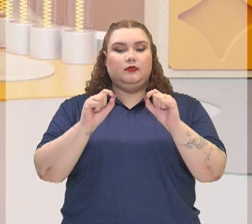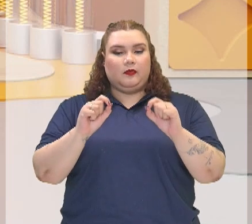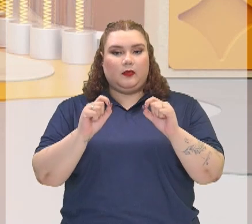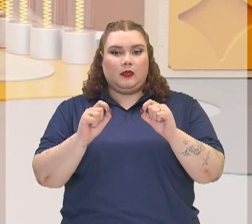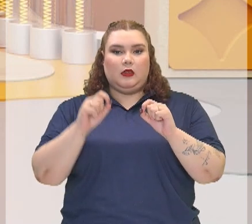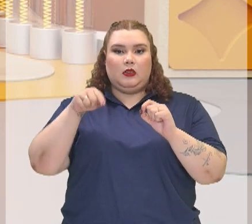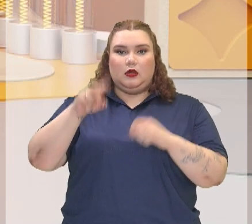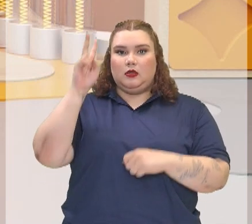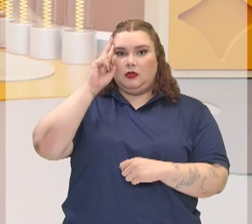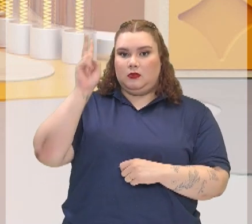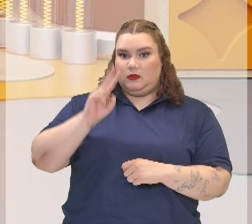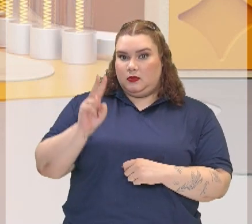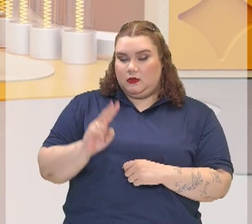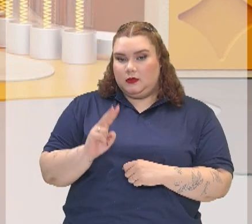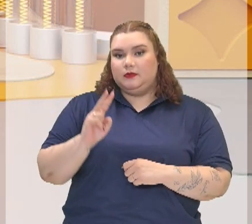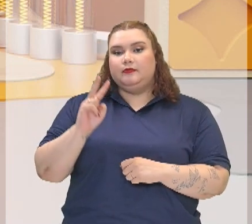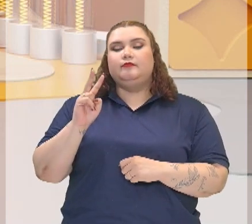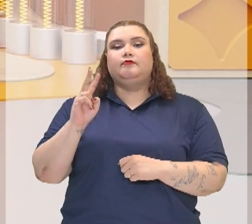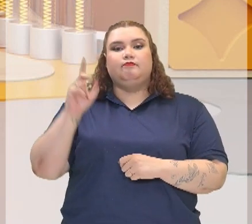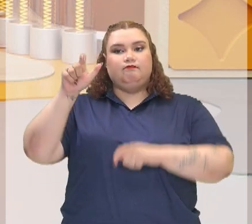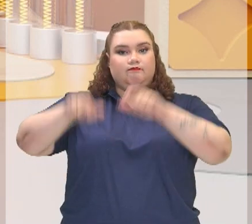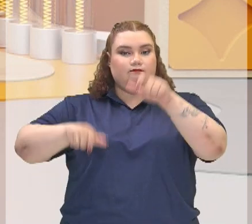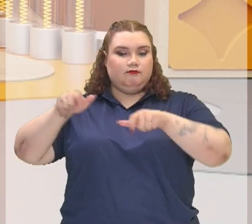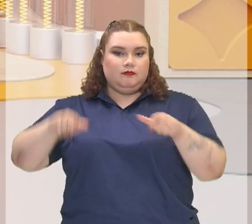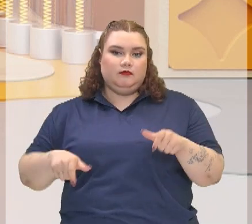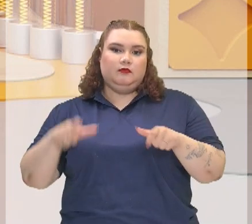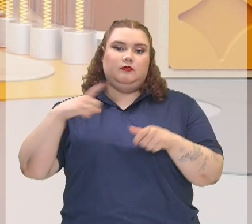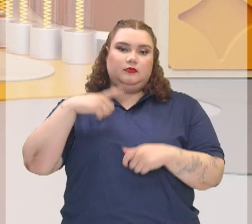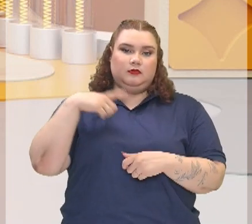a história, os historiadores